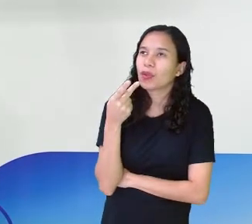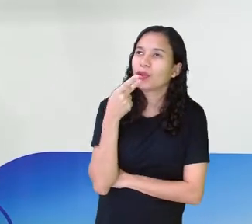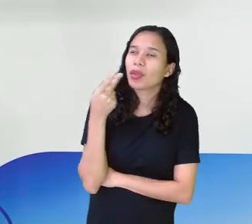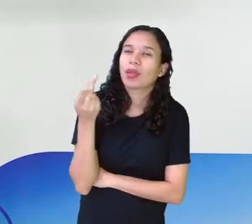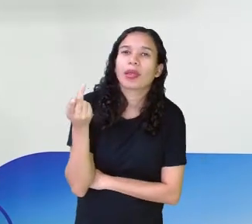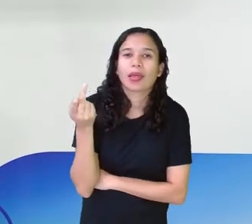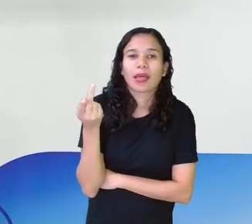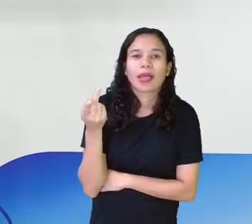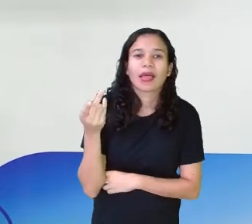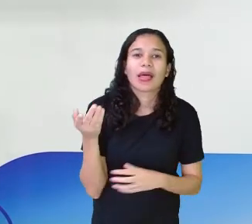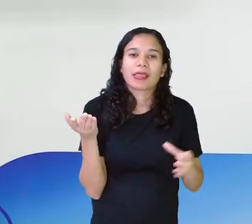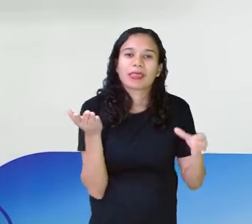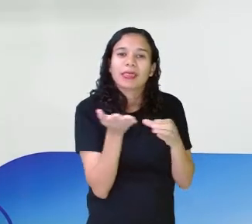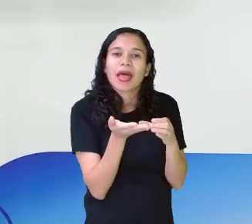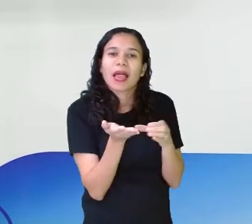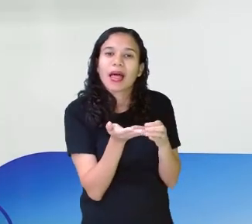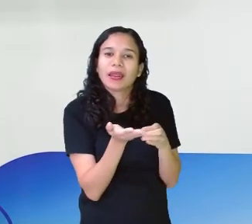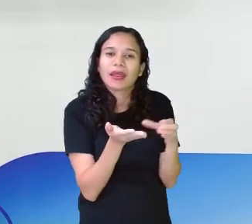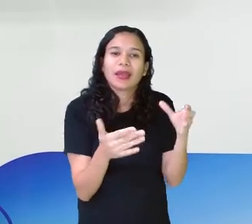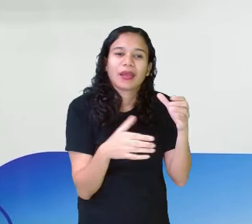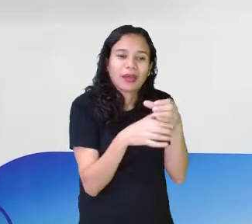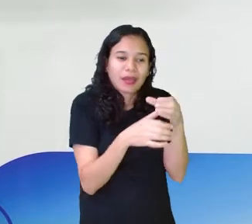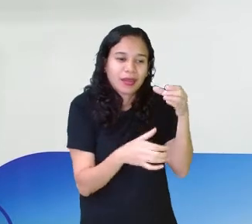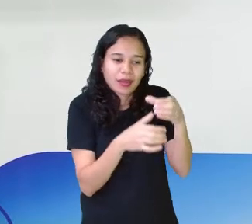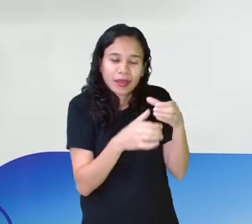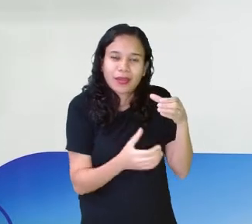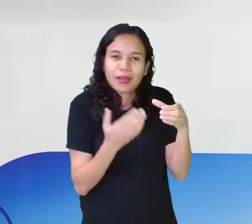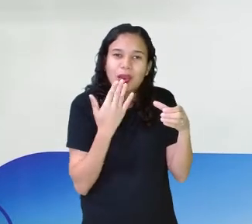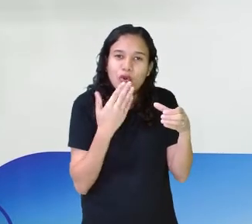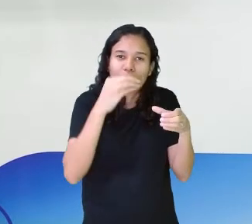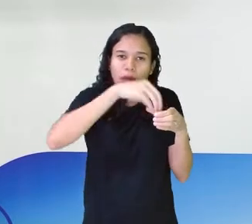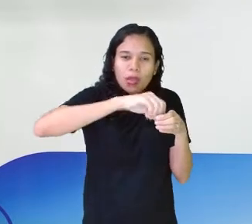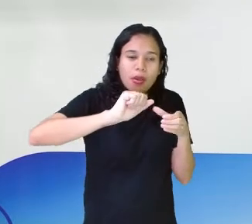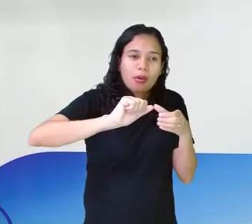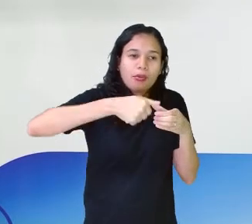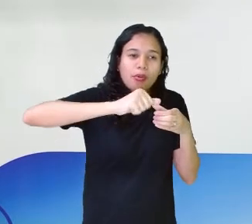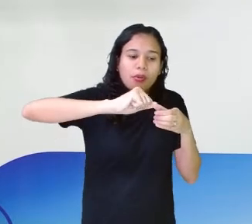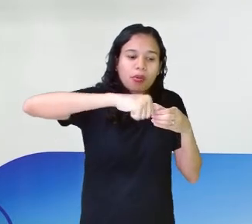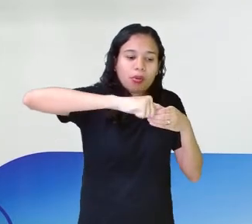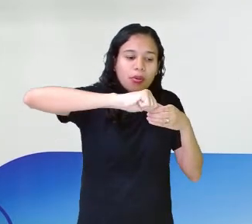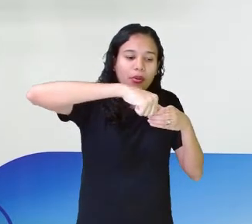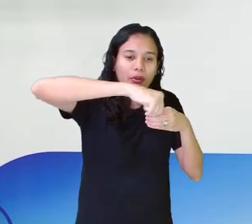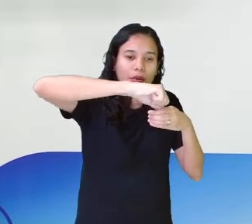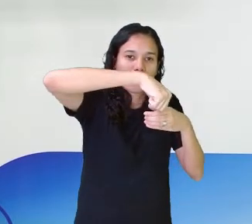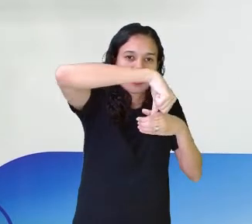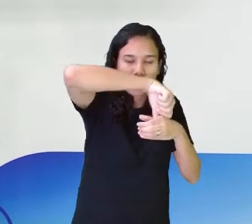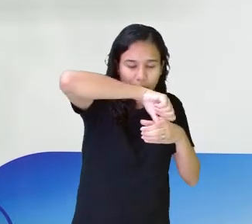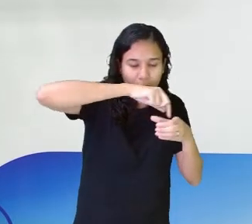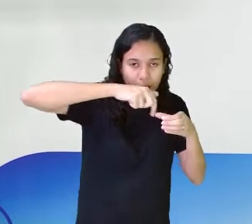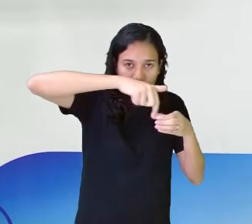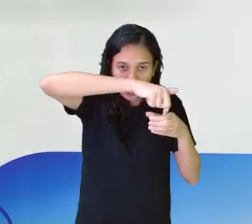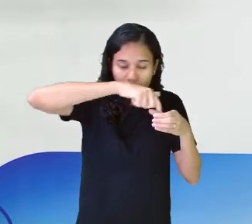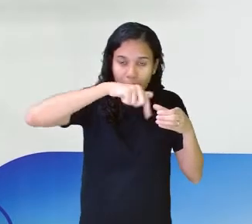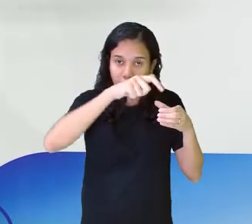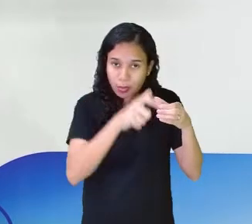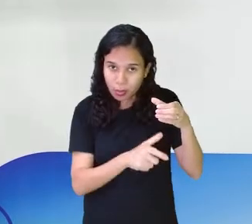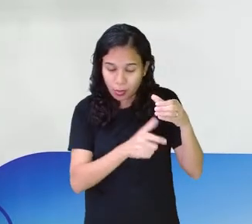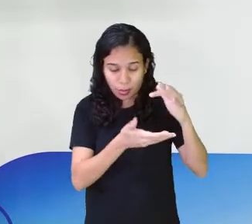daquela latinha de ervilha. Formato cilíndrico, corpo arredondado, sólido, figura